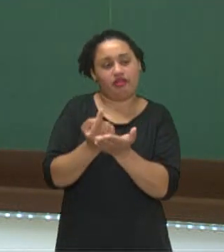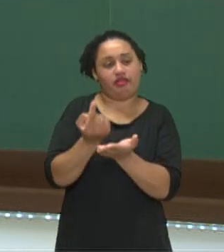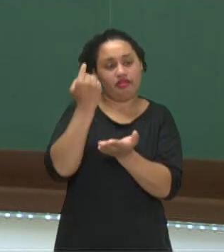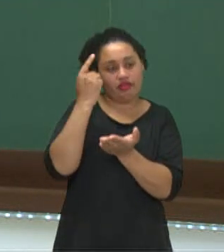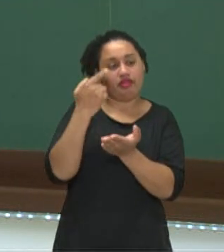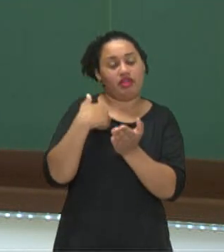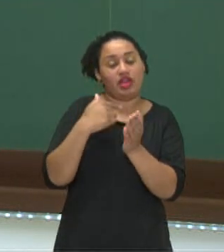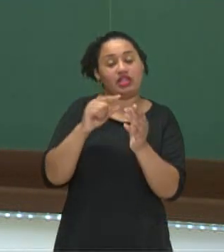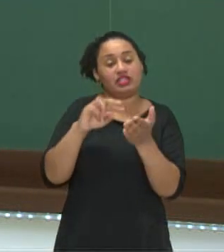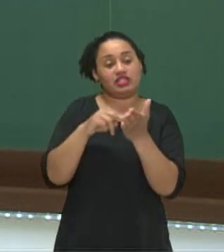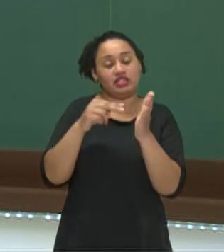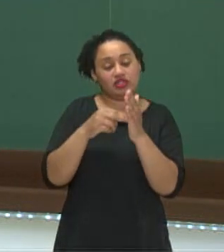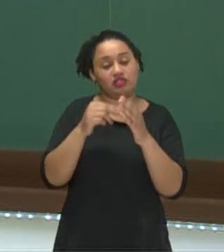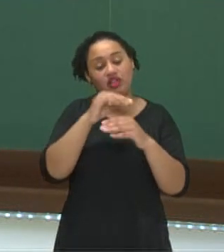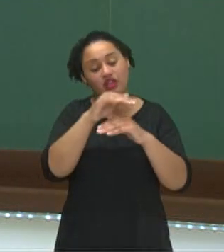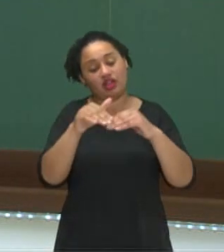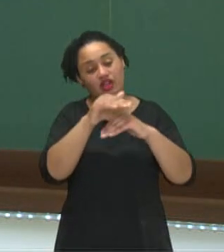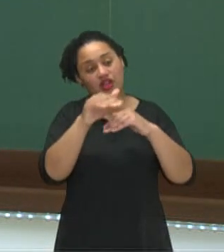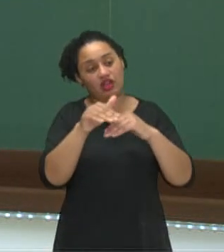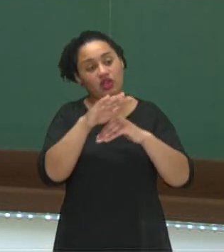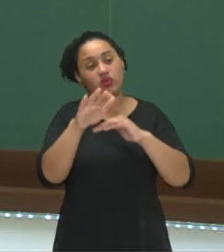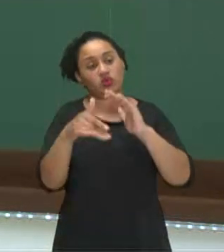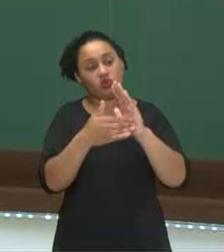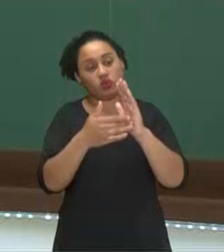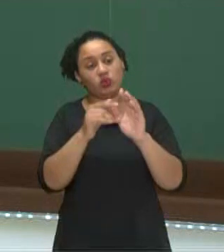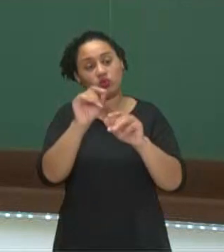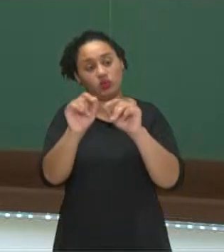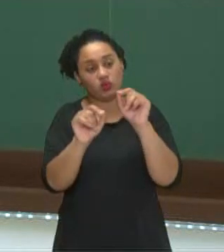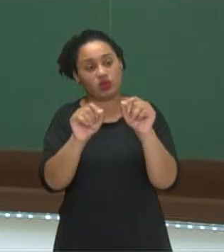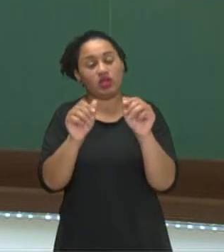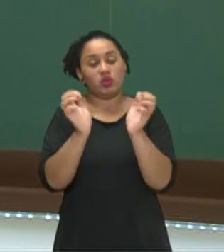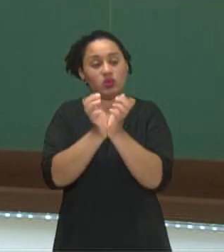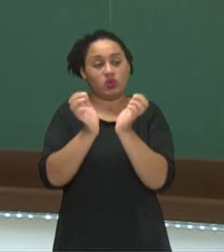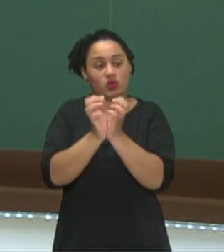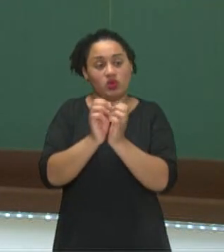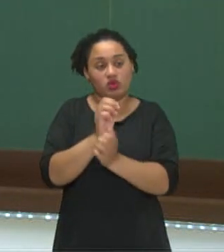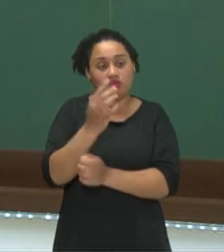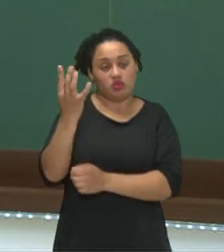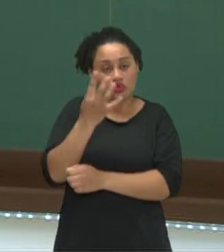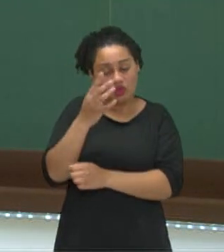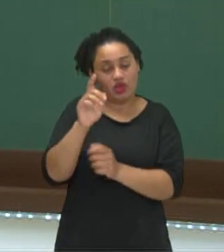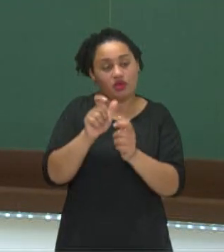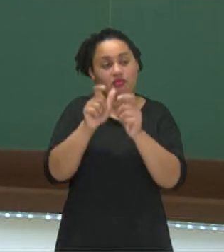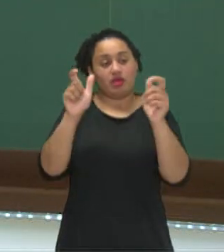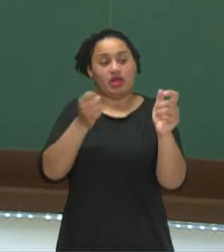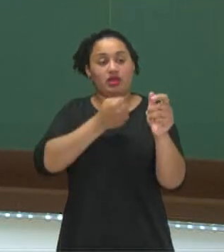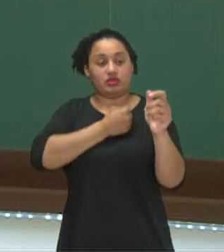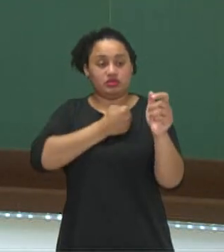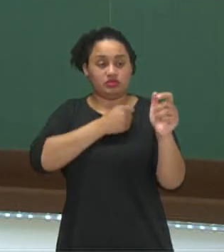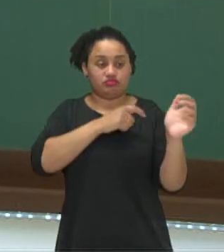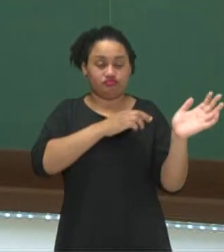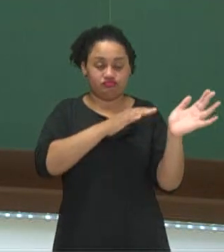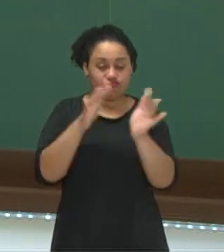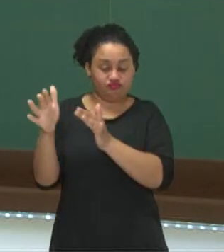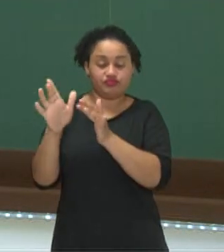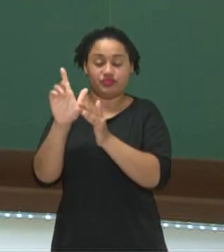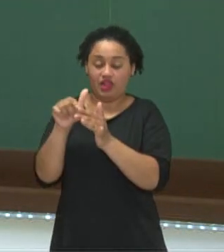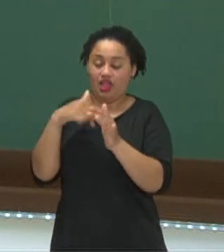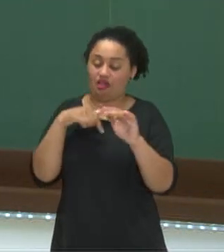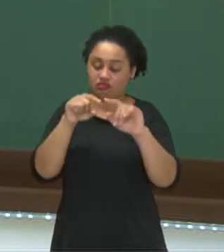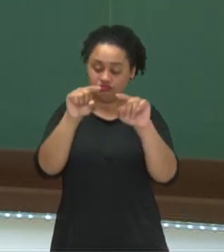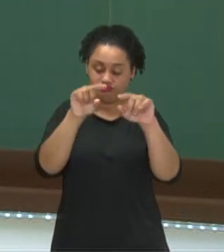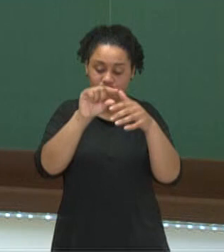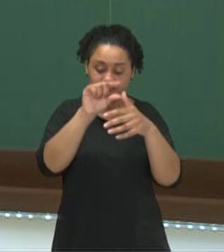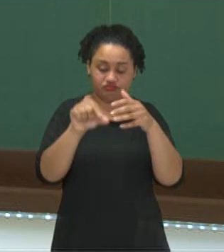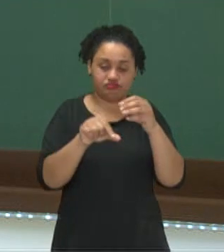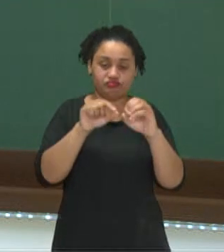de camada de valência, tá? Então, todos os subníveis que pertencem ao 4, que é o maior número que está aqui nessa sequência, é a camada de valência